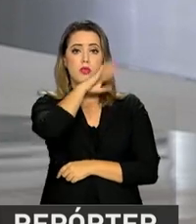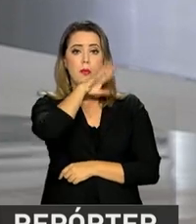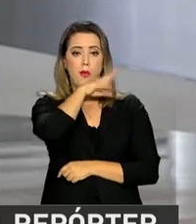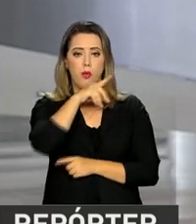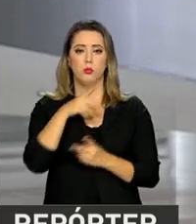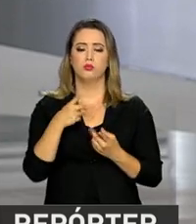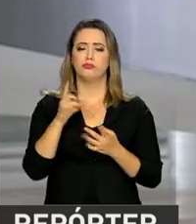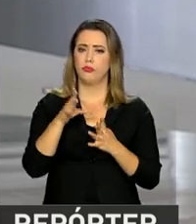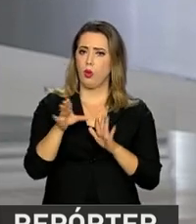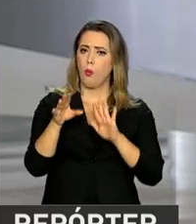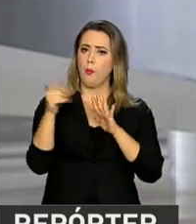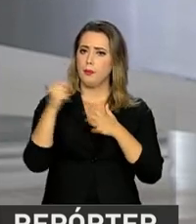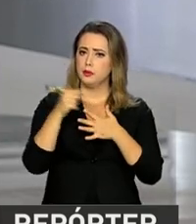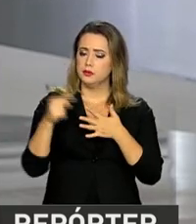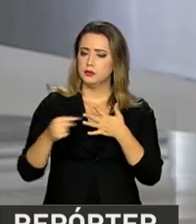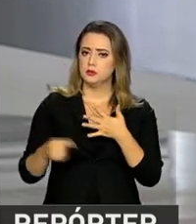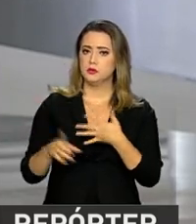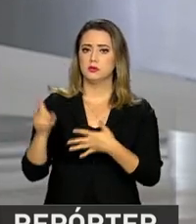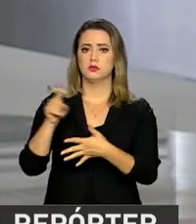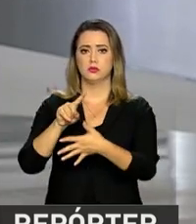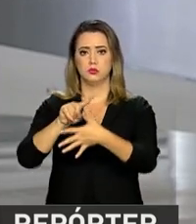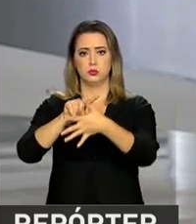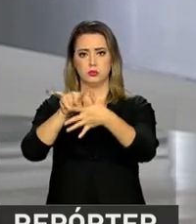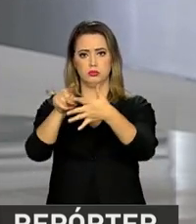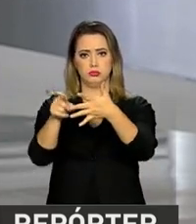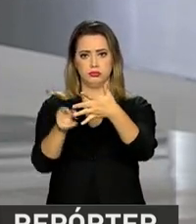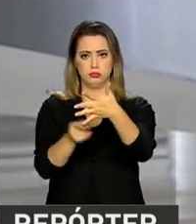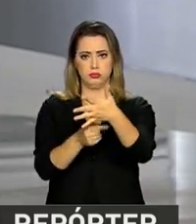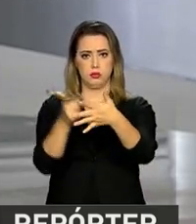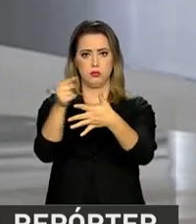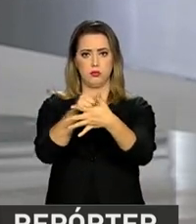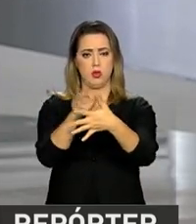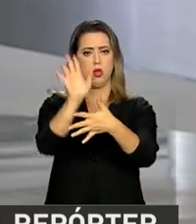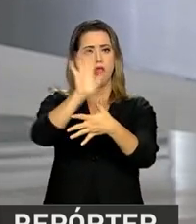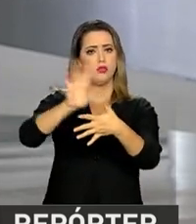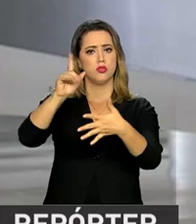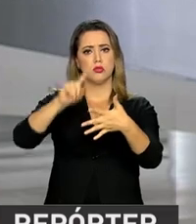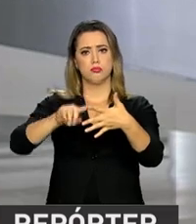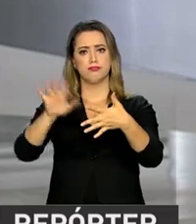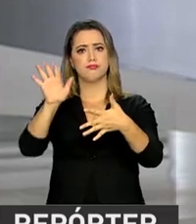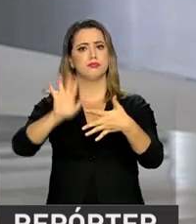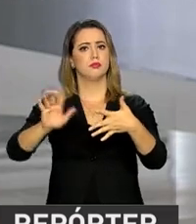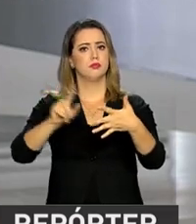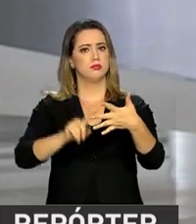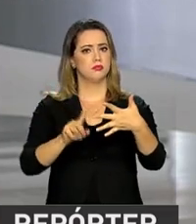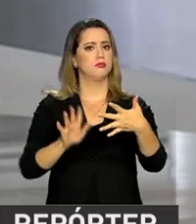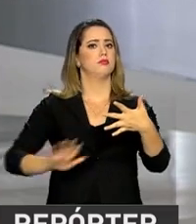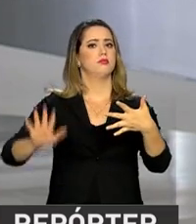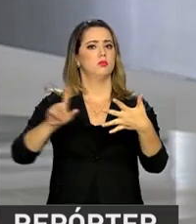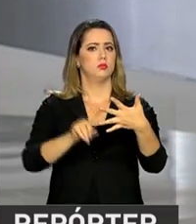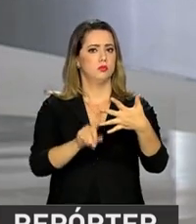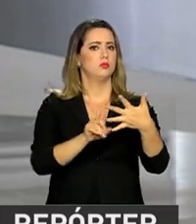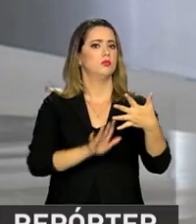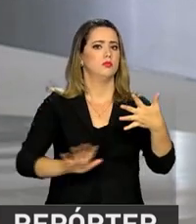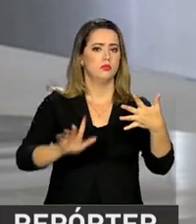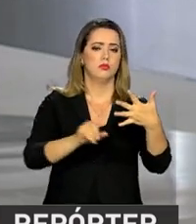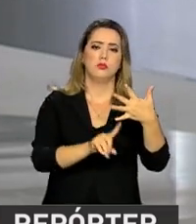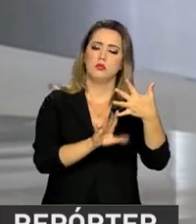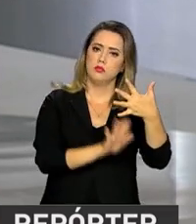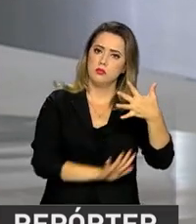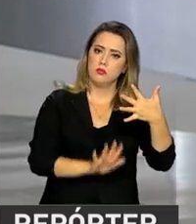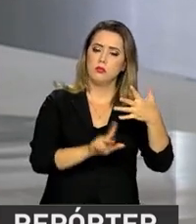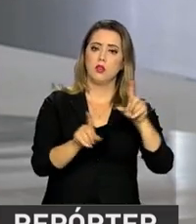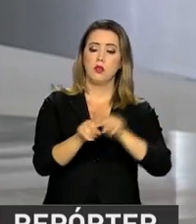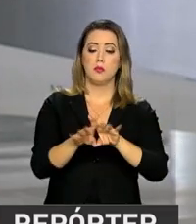plano o país foi dividido em cinco blocos de acordo com a região para que seja feita uma transição de área livre de aftosa